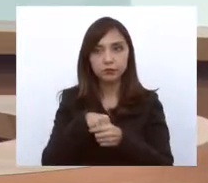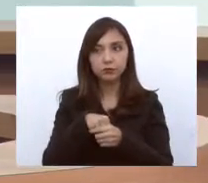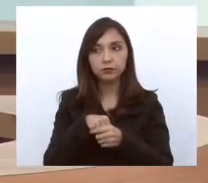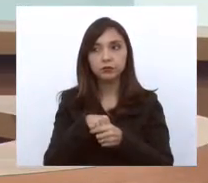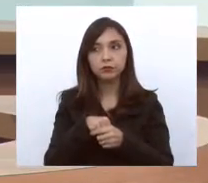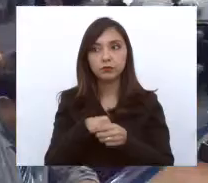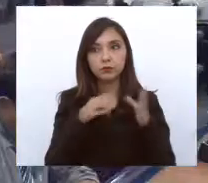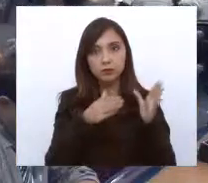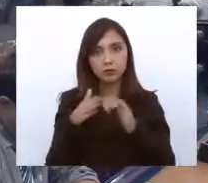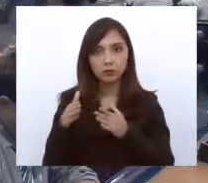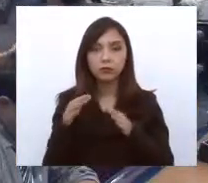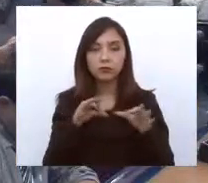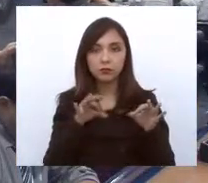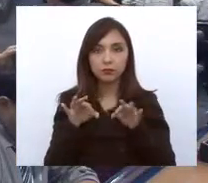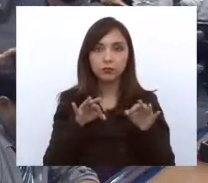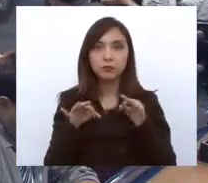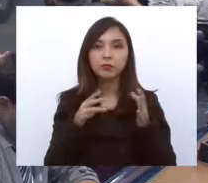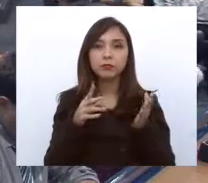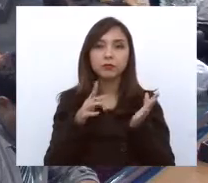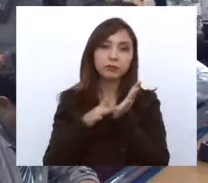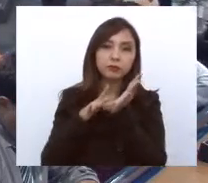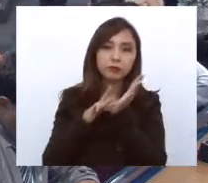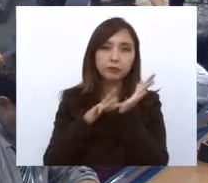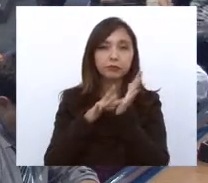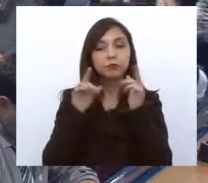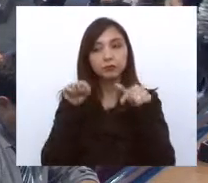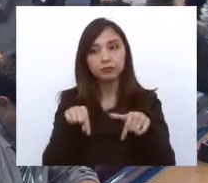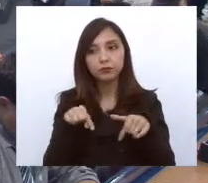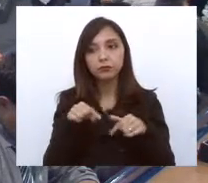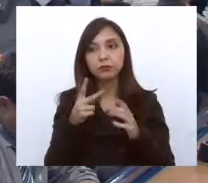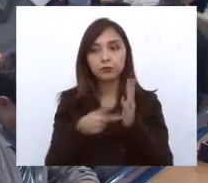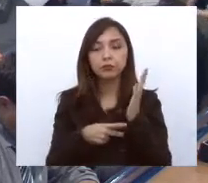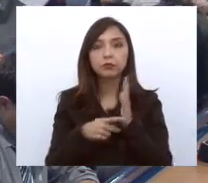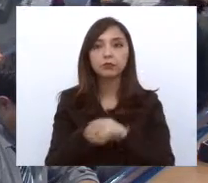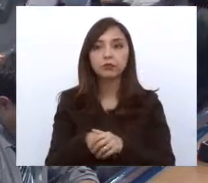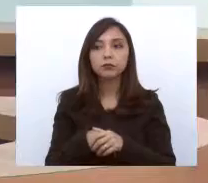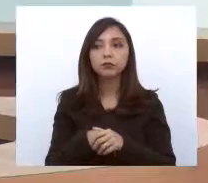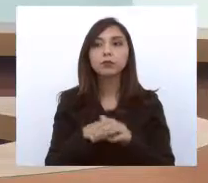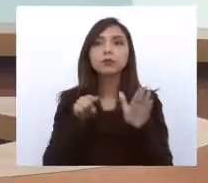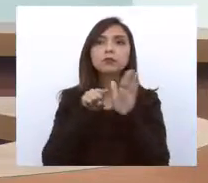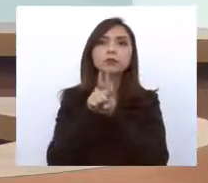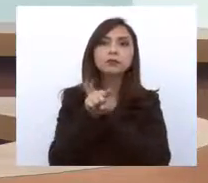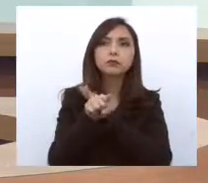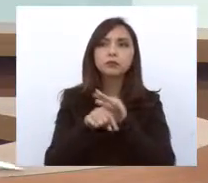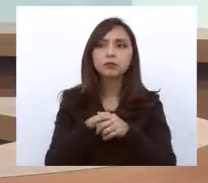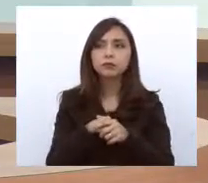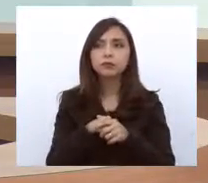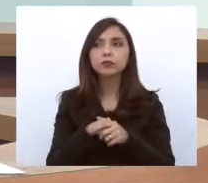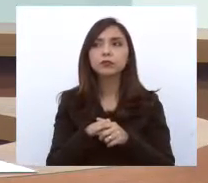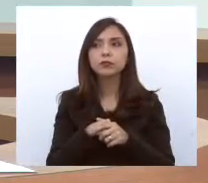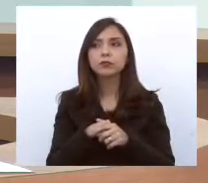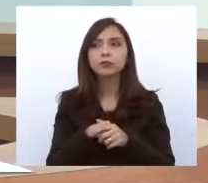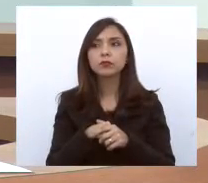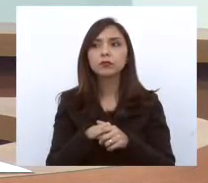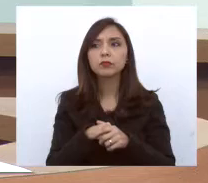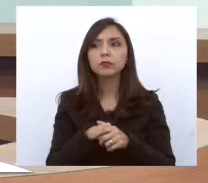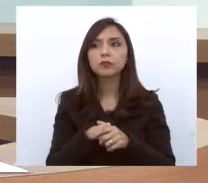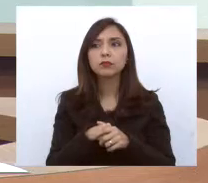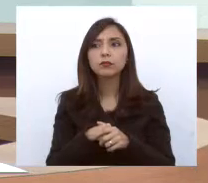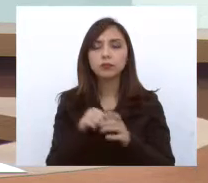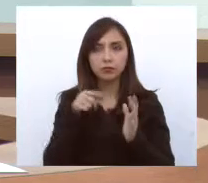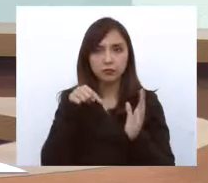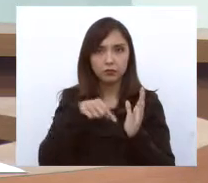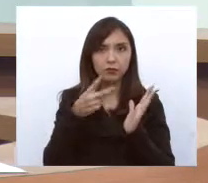ordem simbólica os projetos. Queria perguntar se está